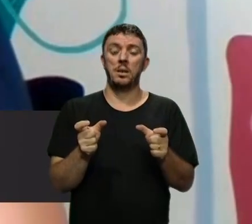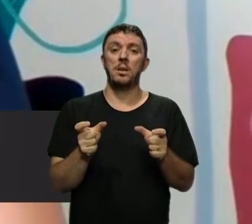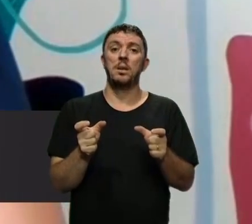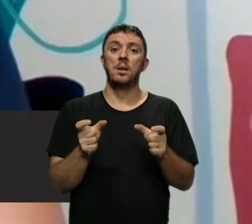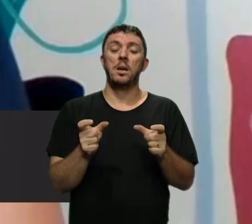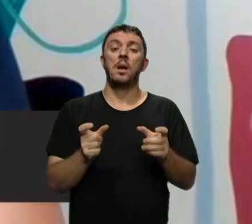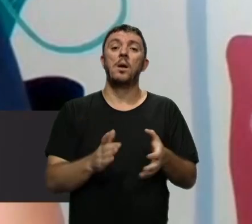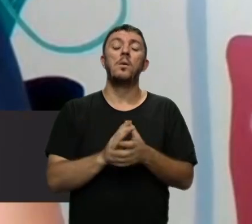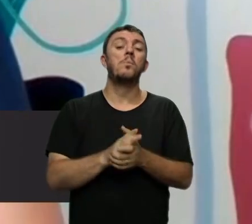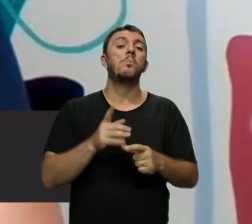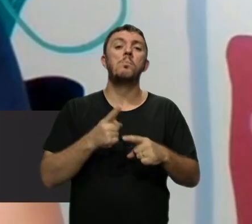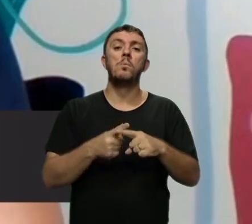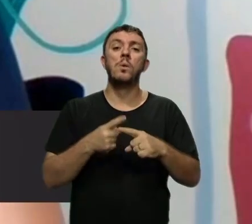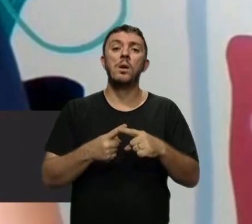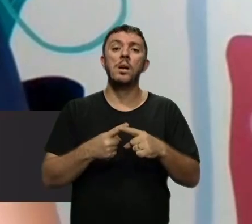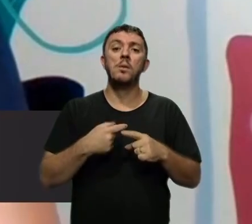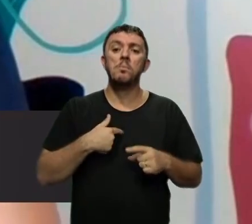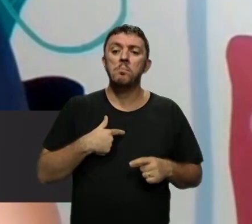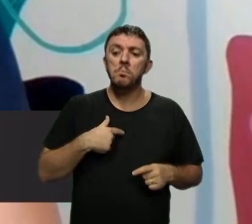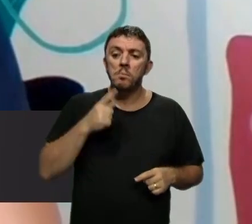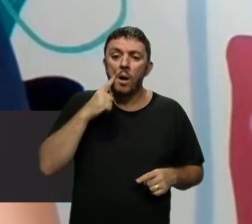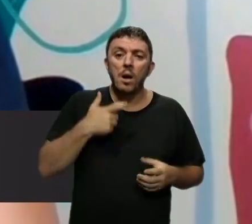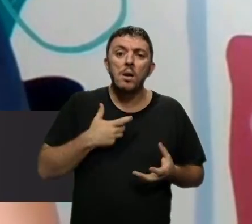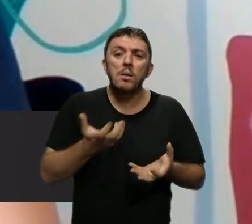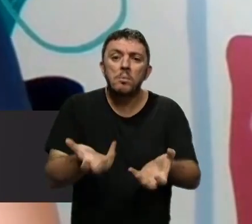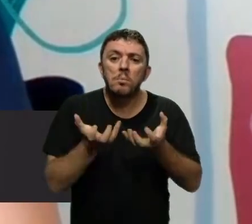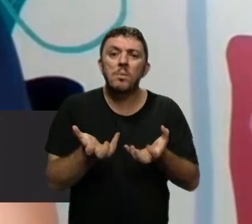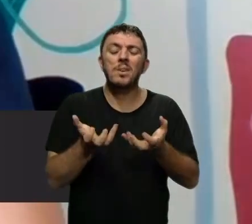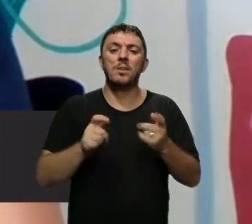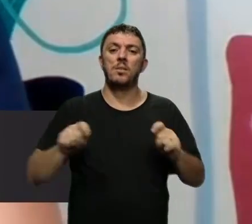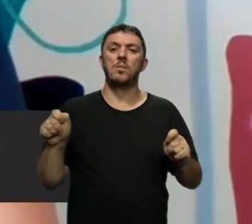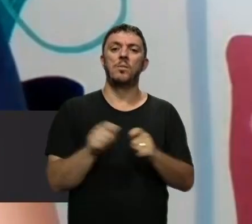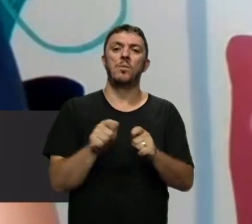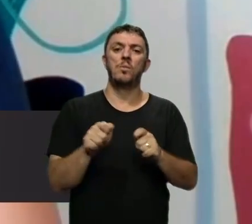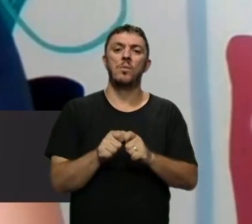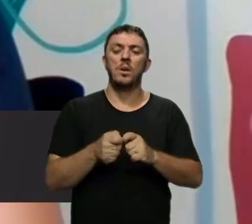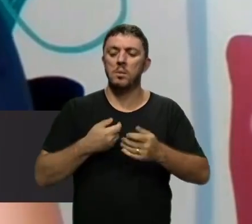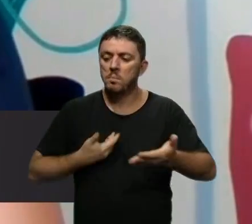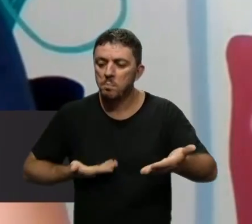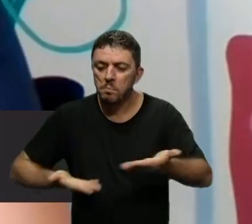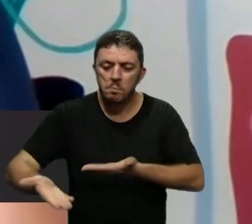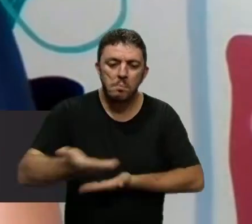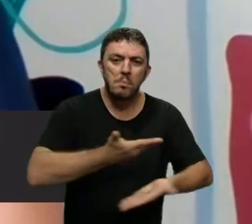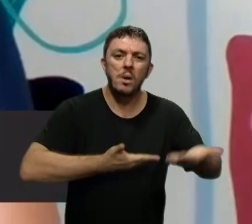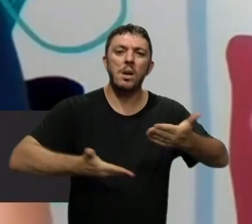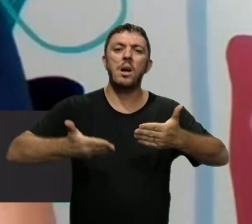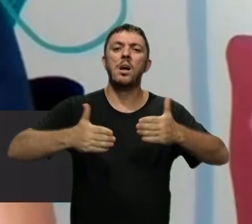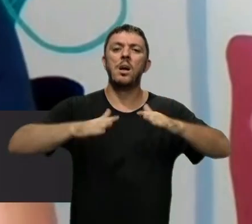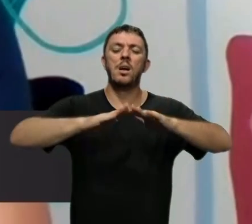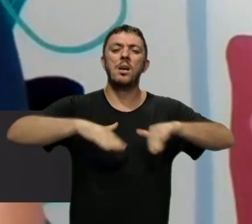dessa indagação que eu tinha, assim, de querer fazer a relação entre criança e natureza